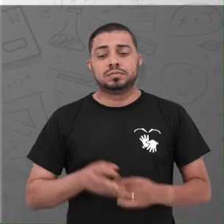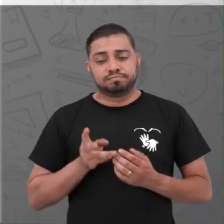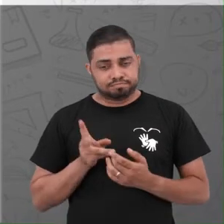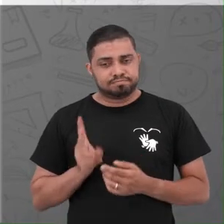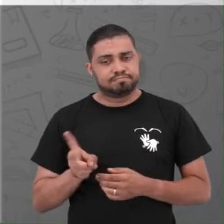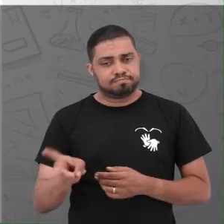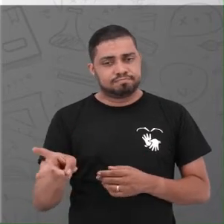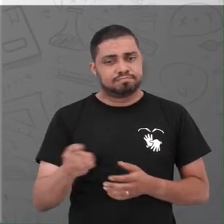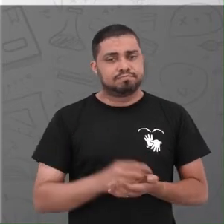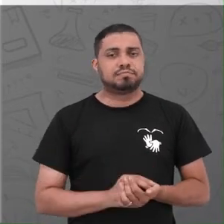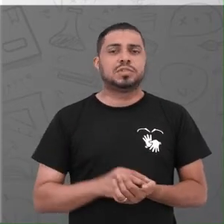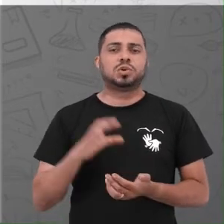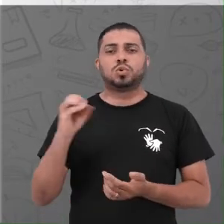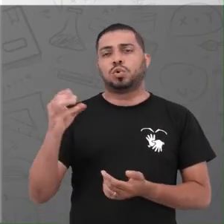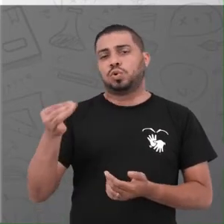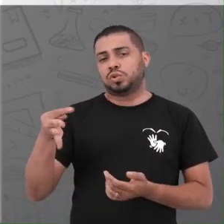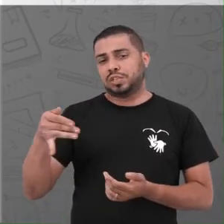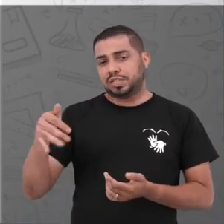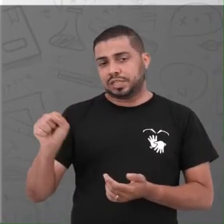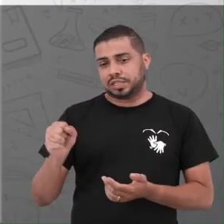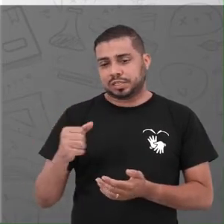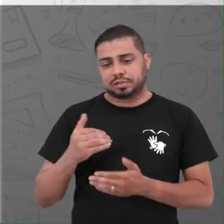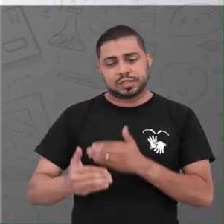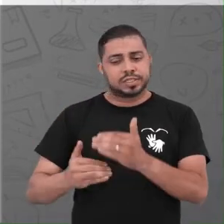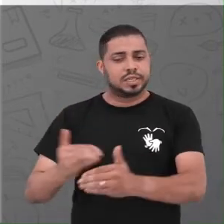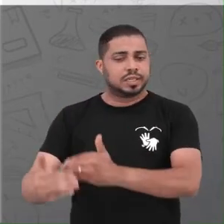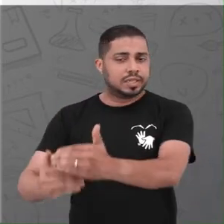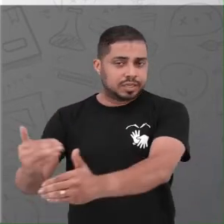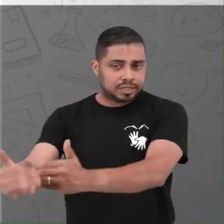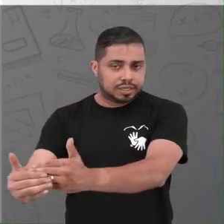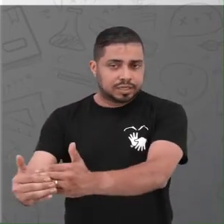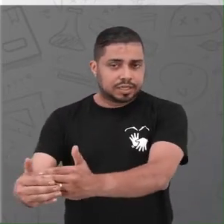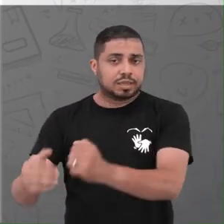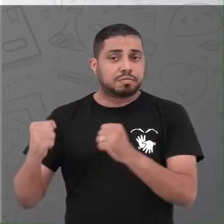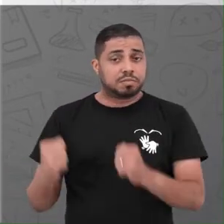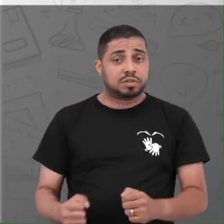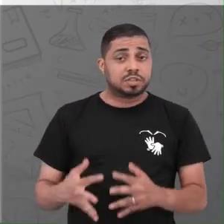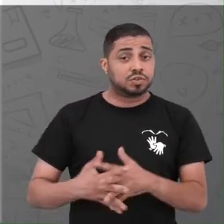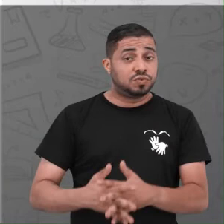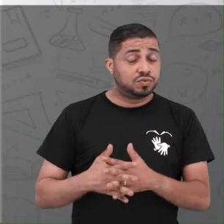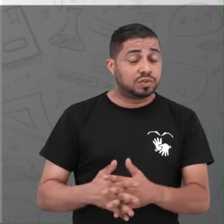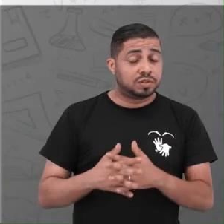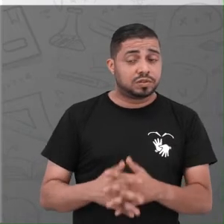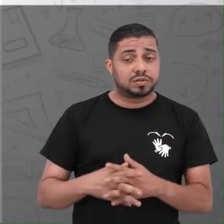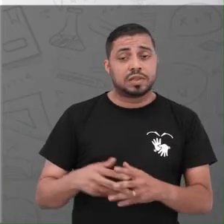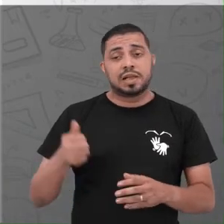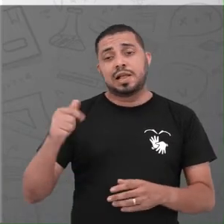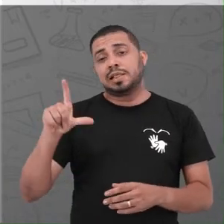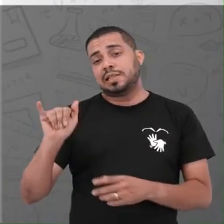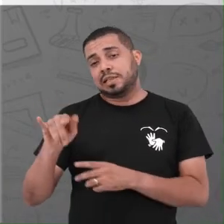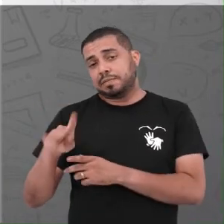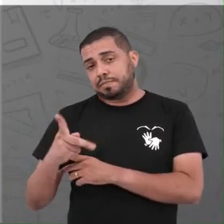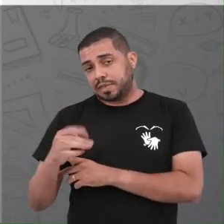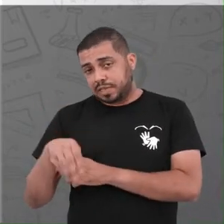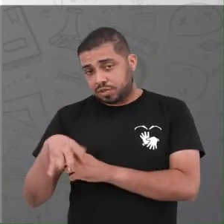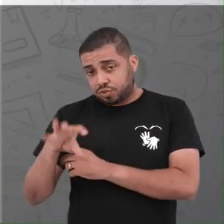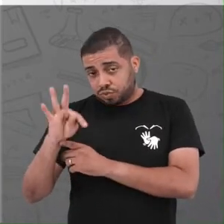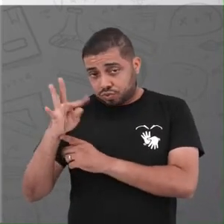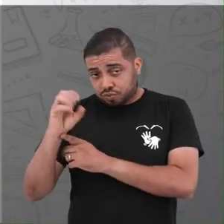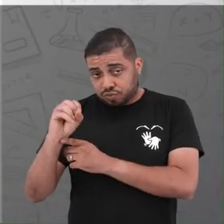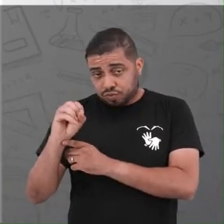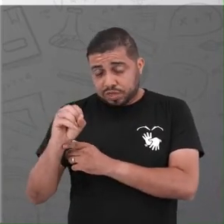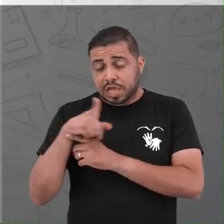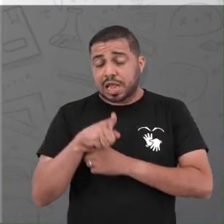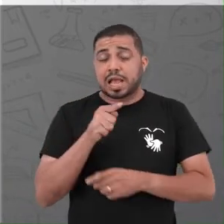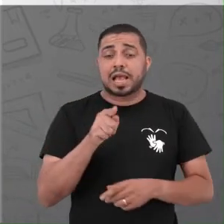Seguindo para as cotas em série, né, que elas poderiam ali ser confundidas com alinhamento, mas a cota em série é uma